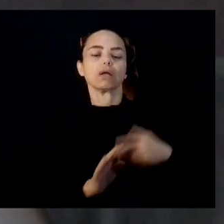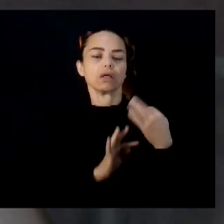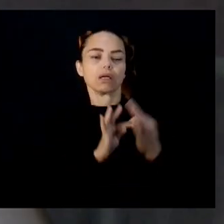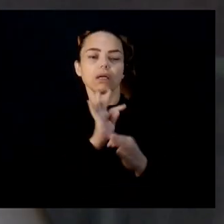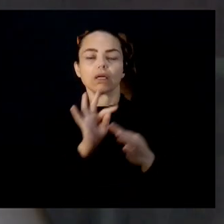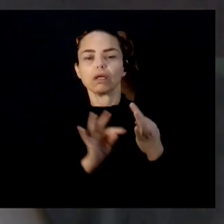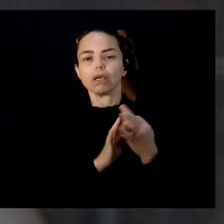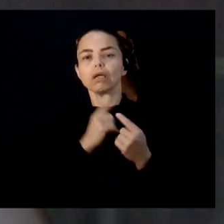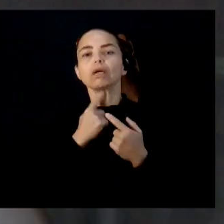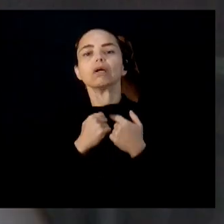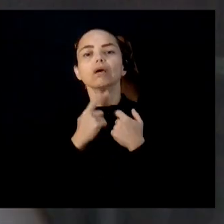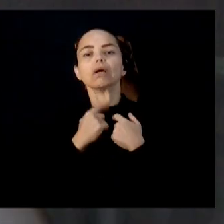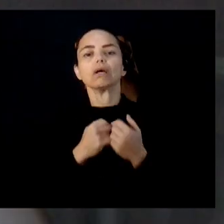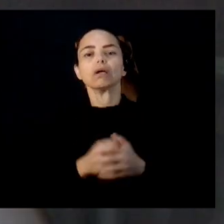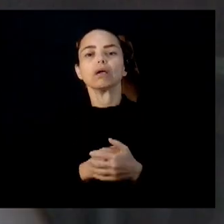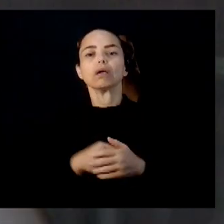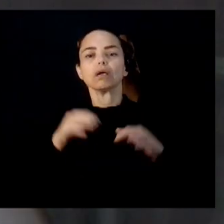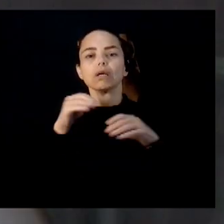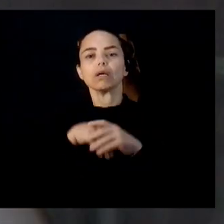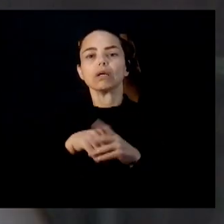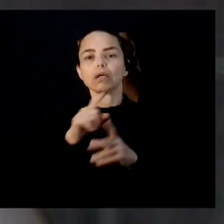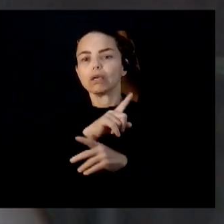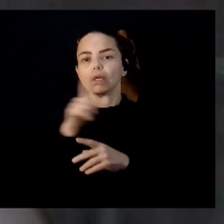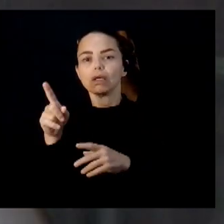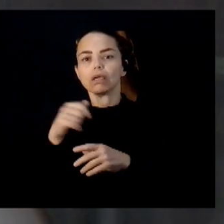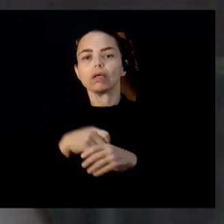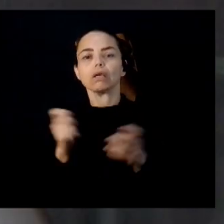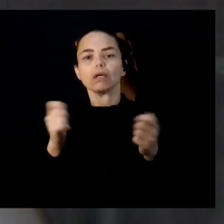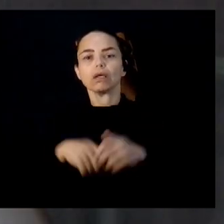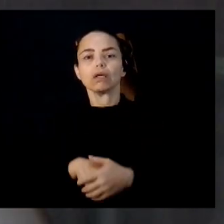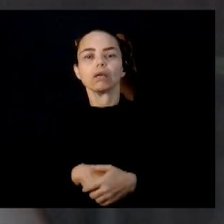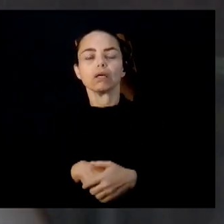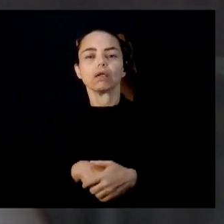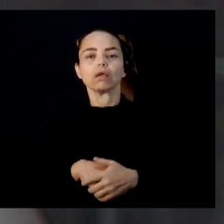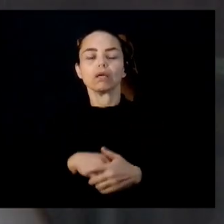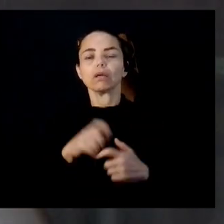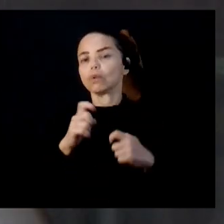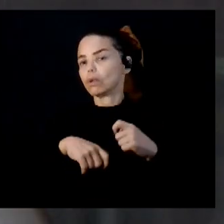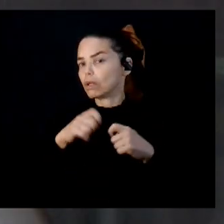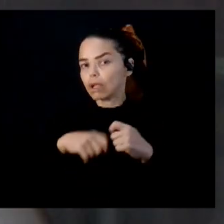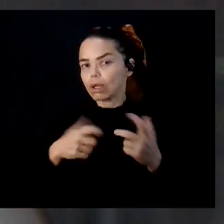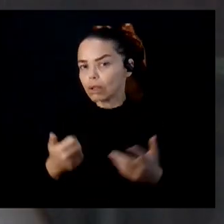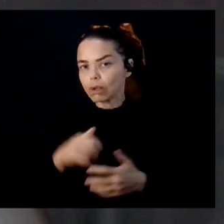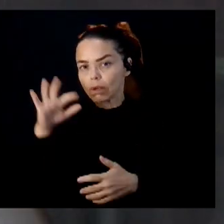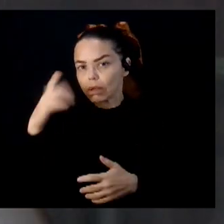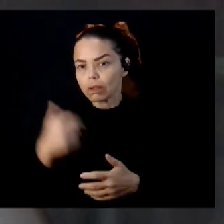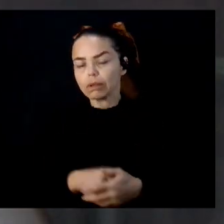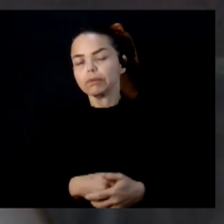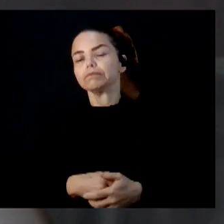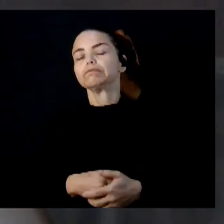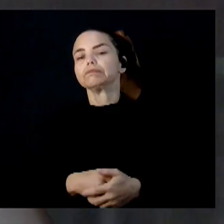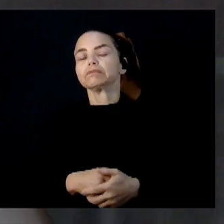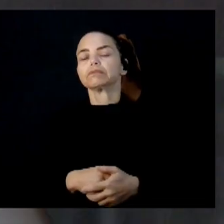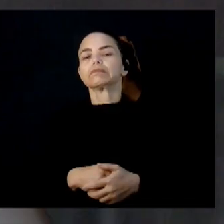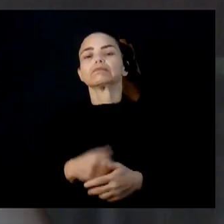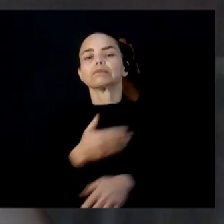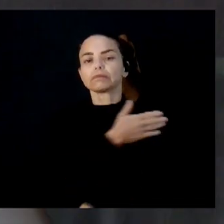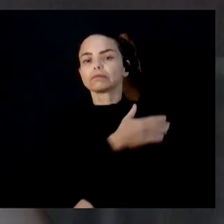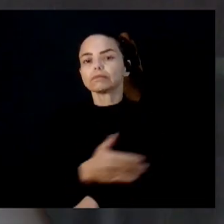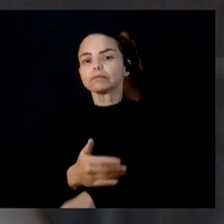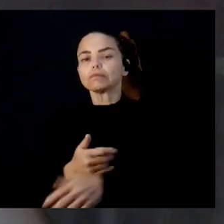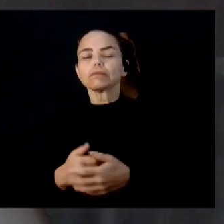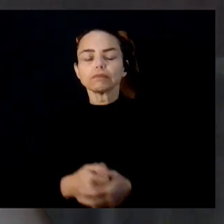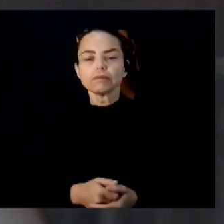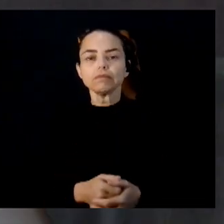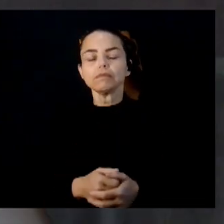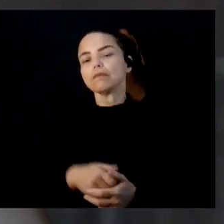desejo sexual simplesmente no dia que tem a possibilidade do sexo acontecer. E esse comportamento, muitas das vezes, se a pessoa não